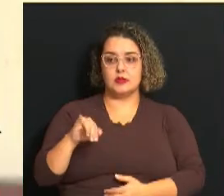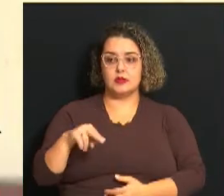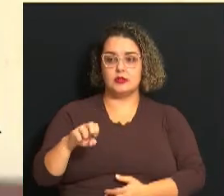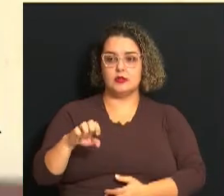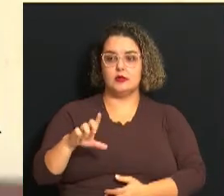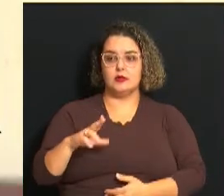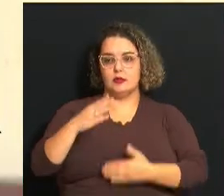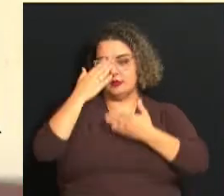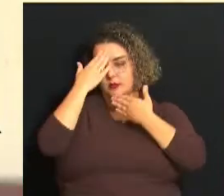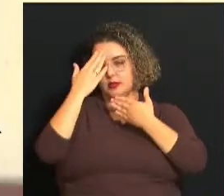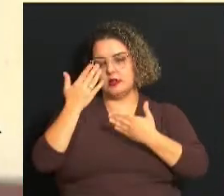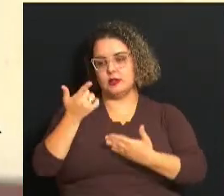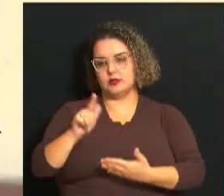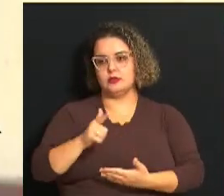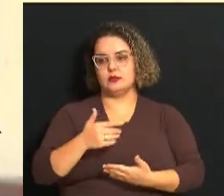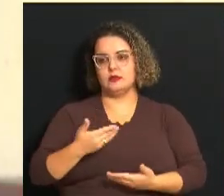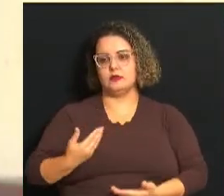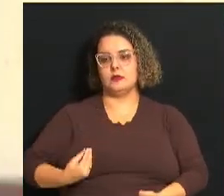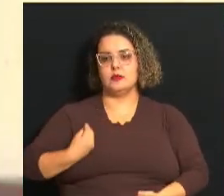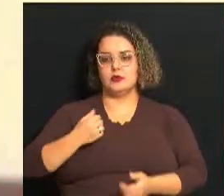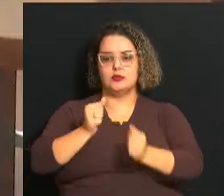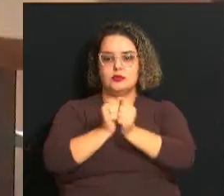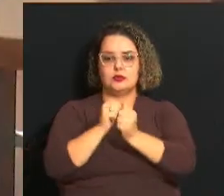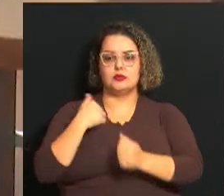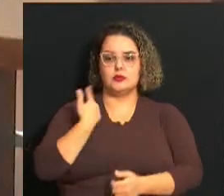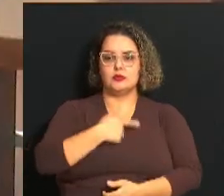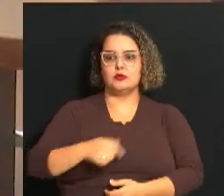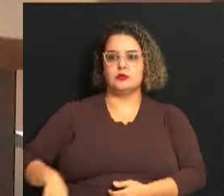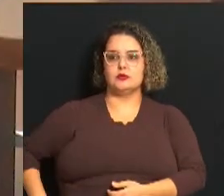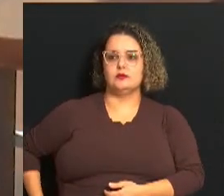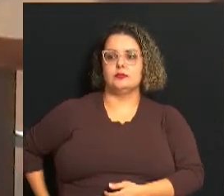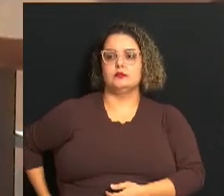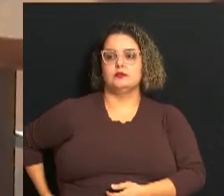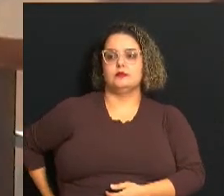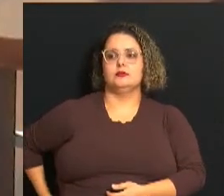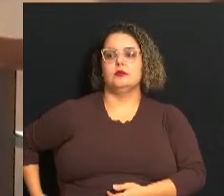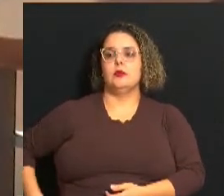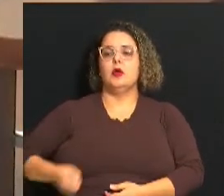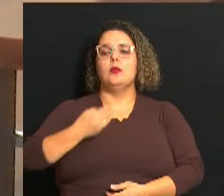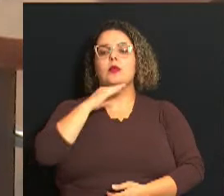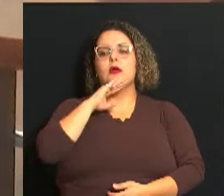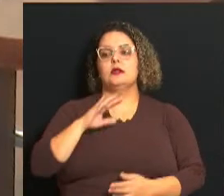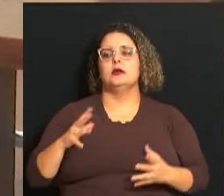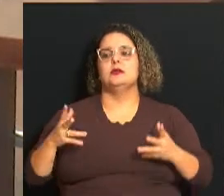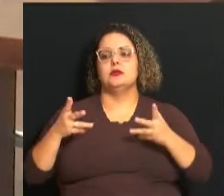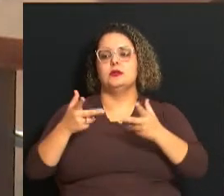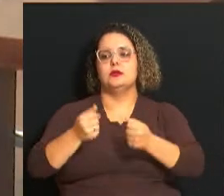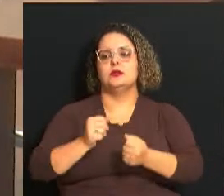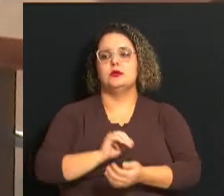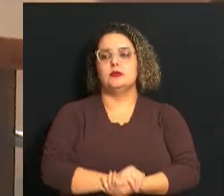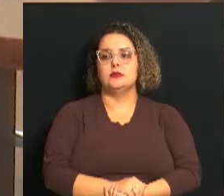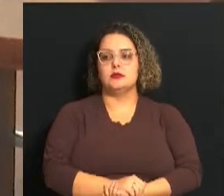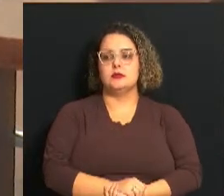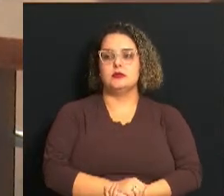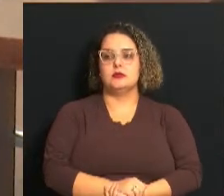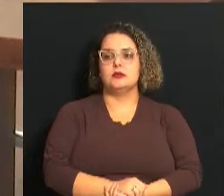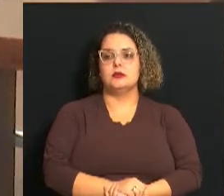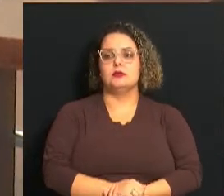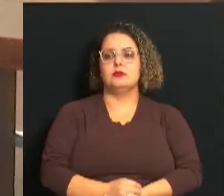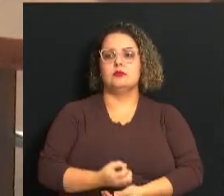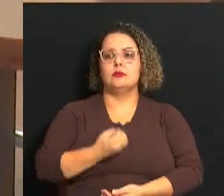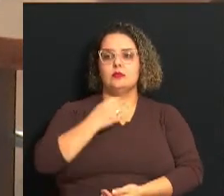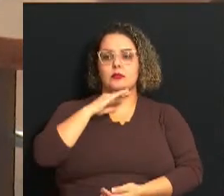obrigada mais uma vez viu por estar aqui conosco Boa tarde a todos e todas é muito boa tarde